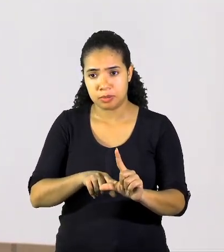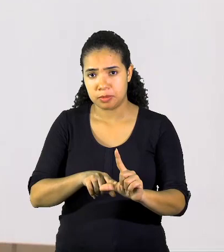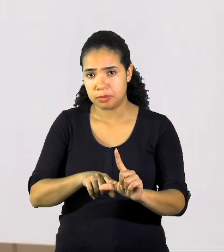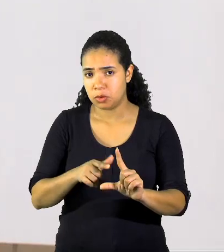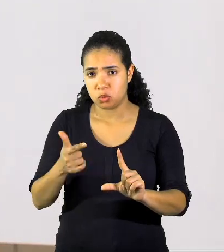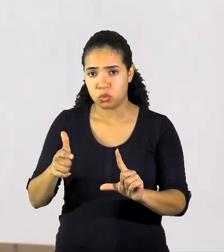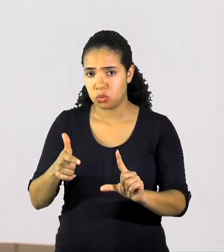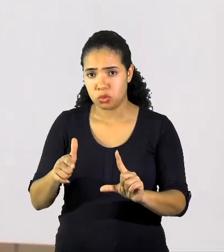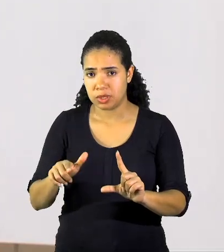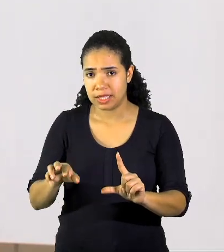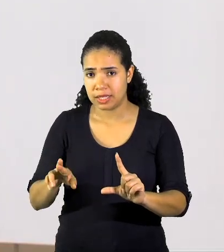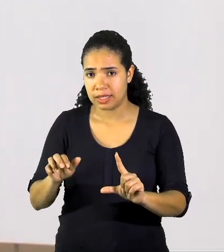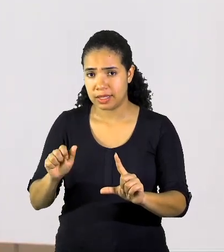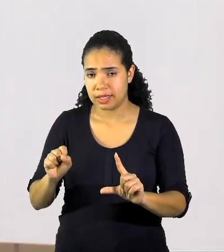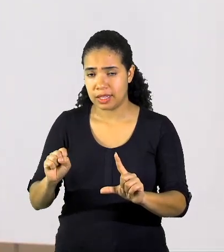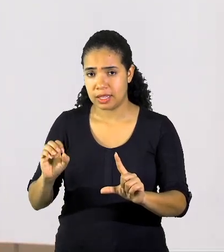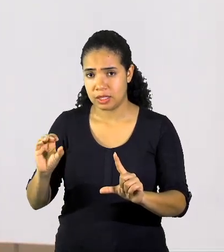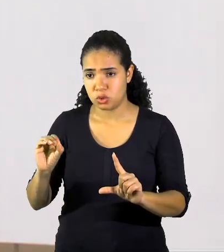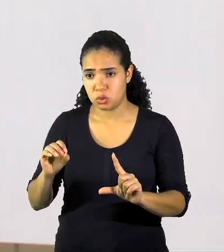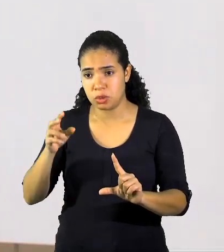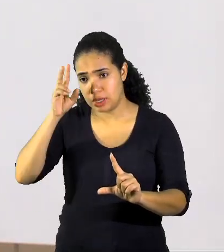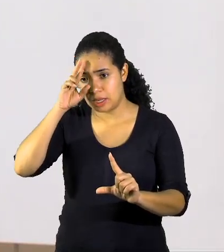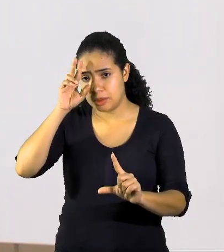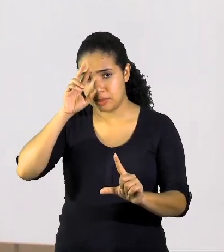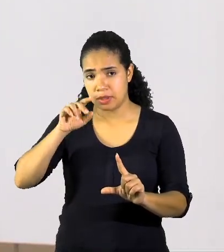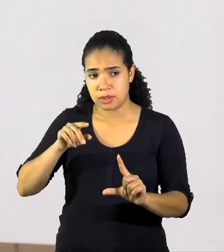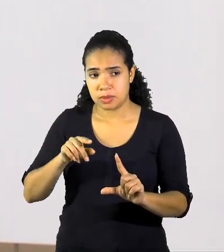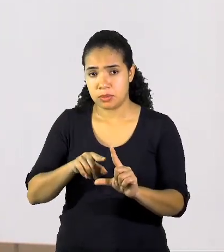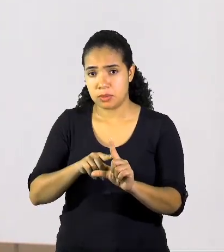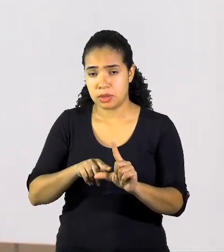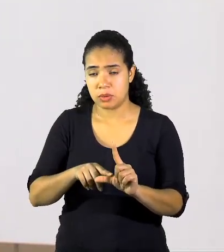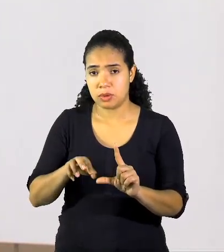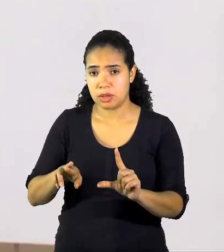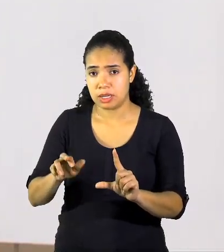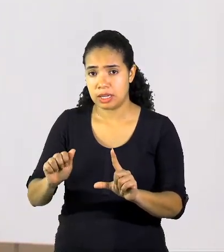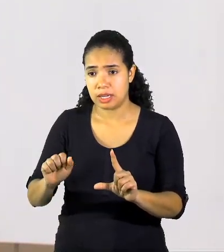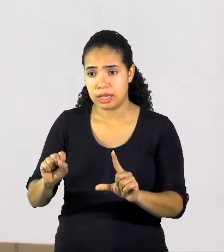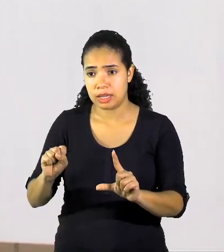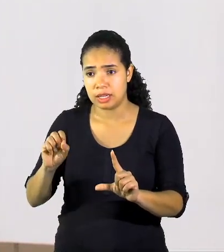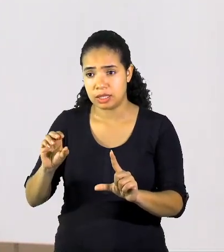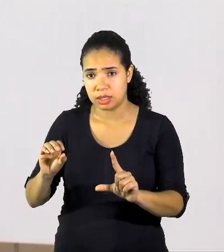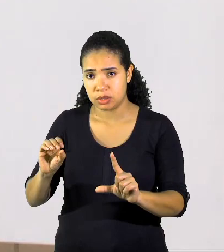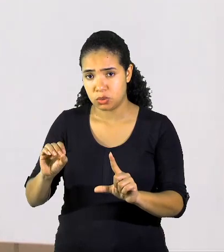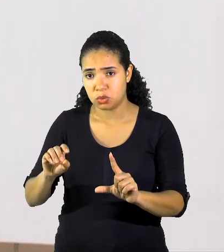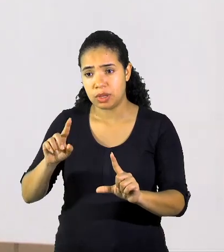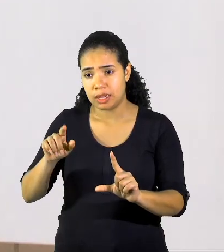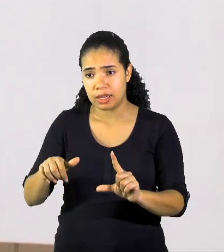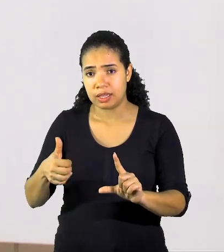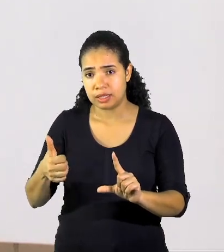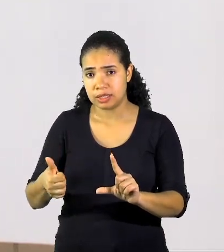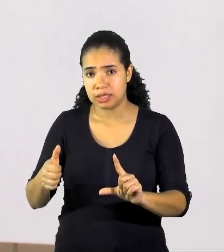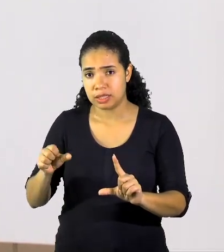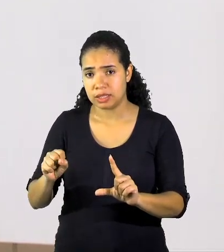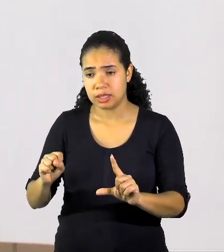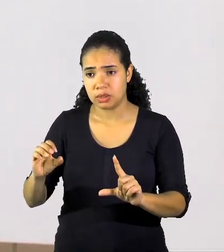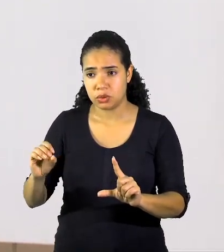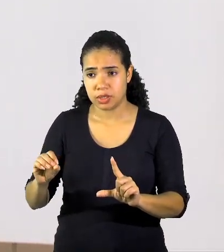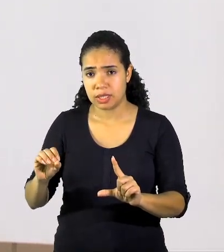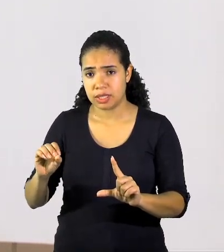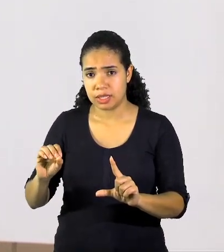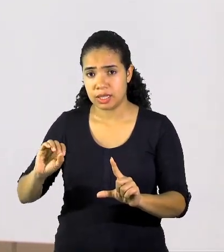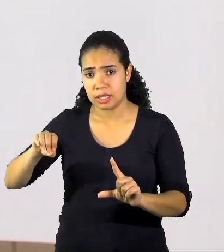tenho um ângulo raso. Lembrando que um ângulo raso é um ângulo com medida de 180 graus.